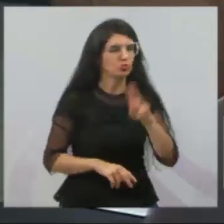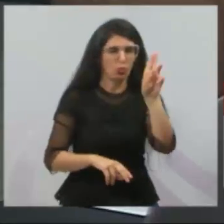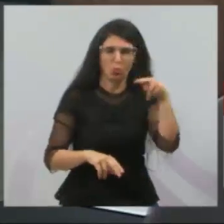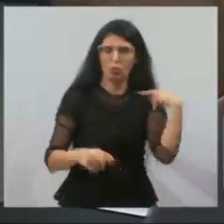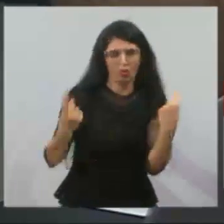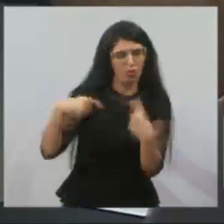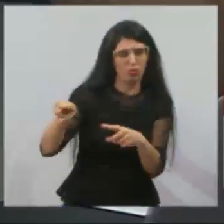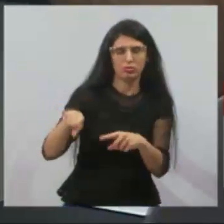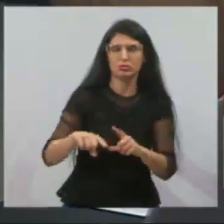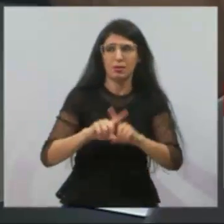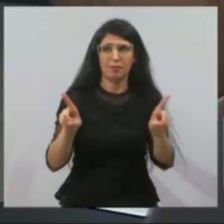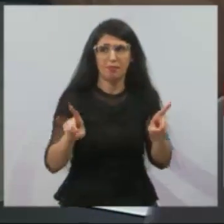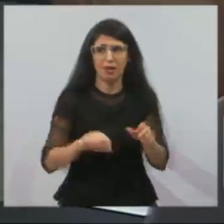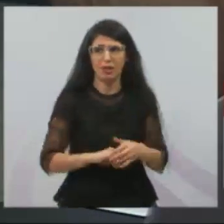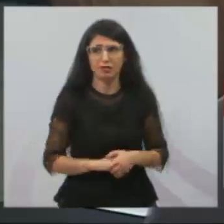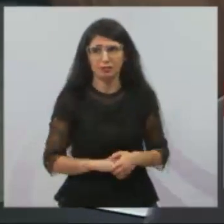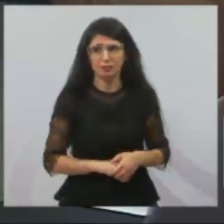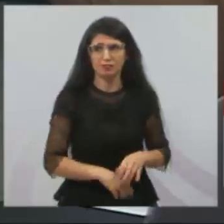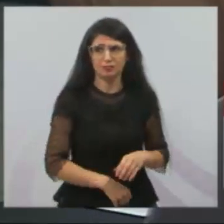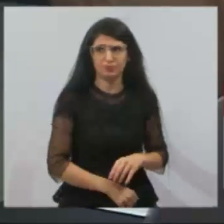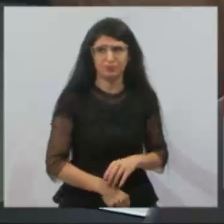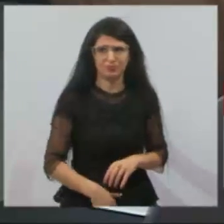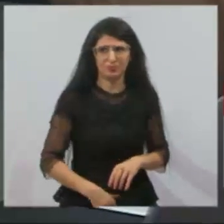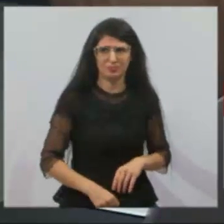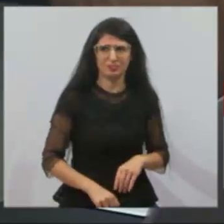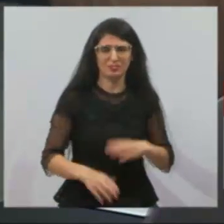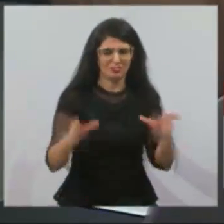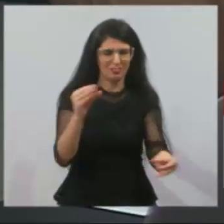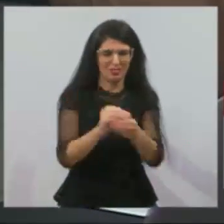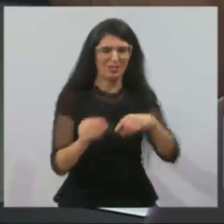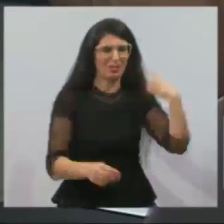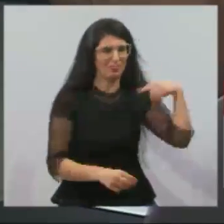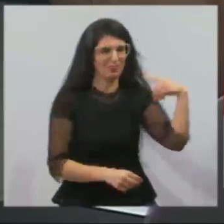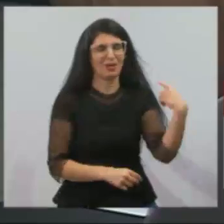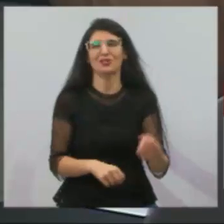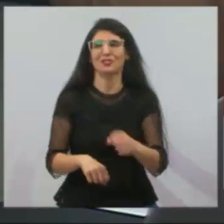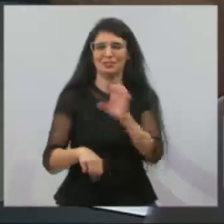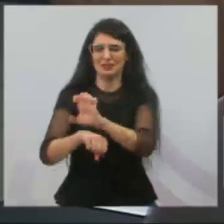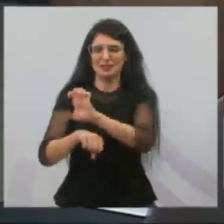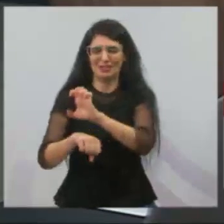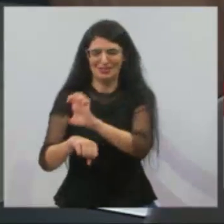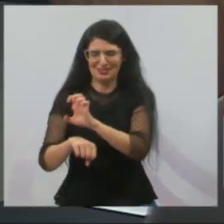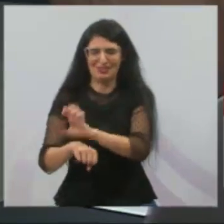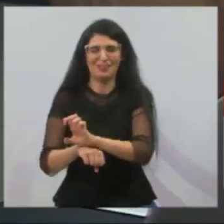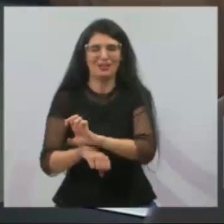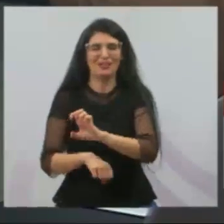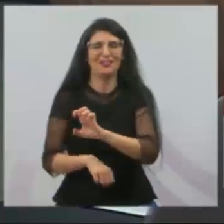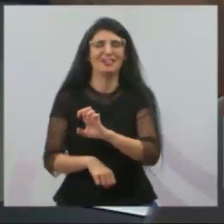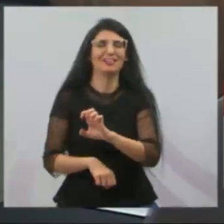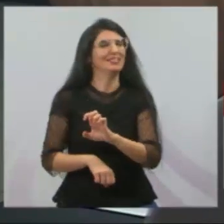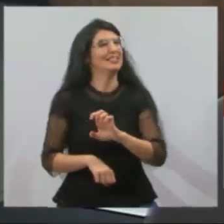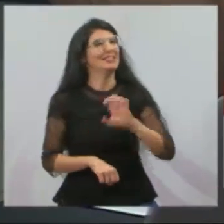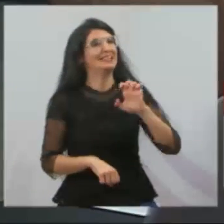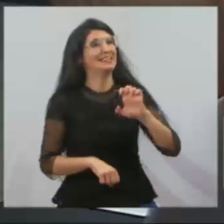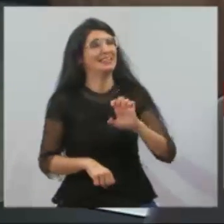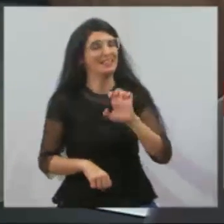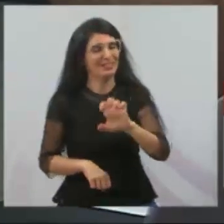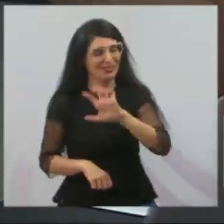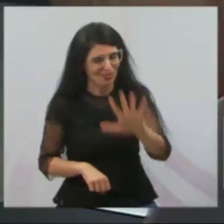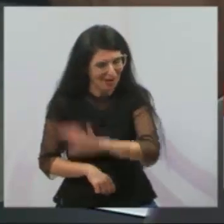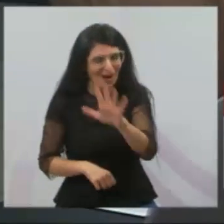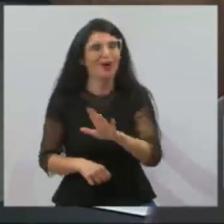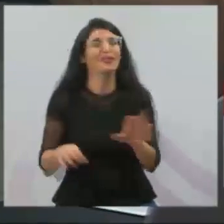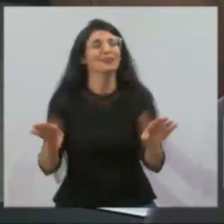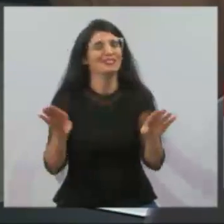E também não estou presa à emenda de deputado federal e estadual. O meu posicionamento é em favor, por conta da